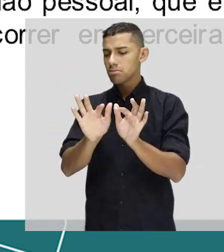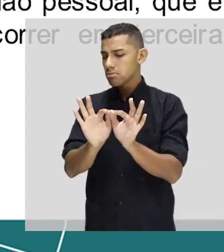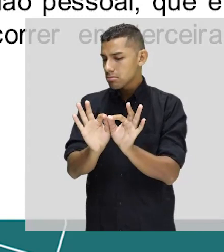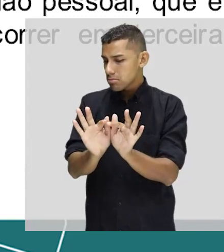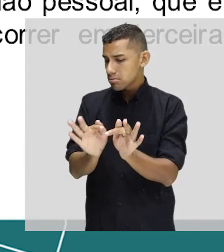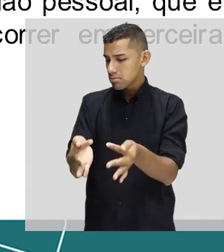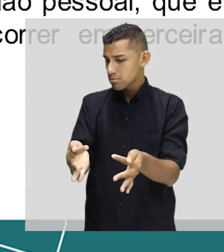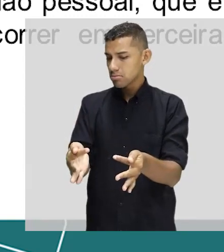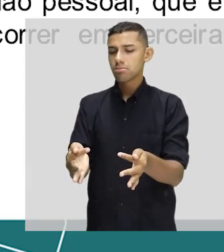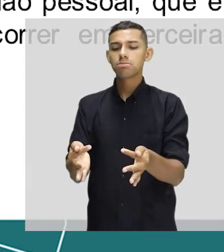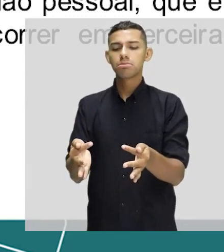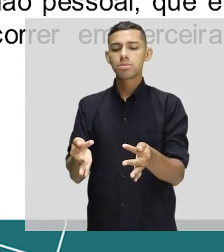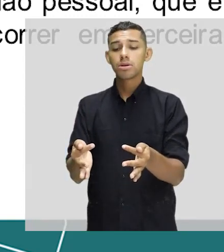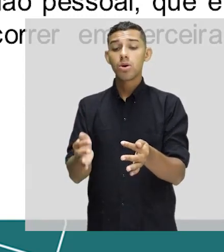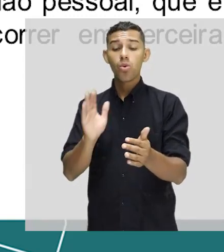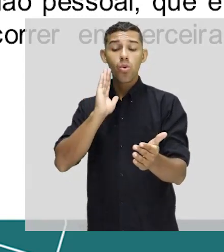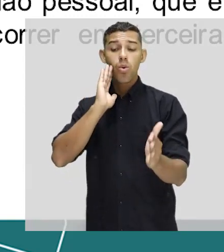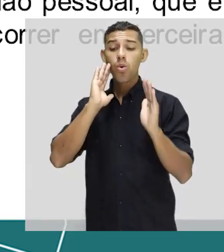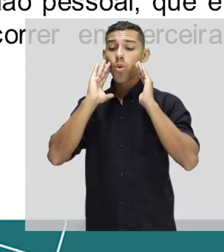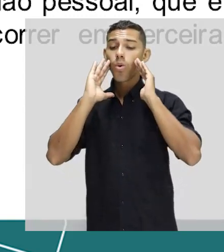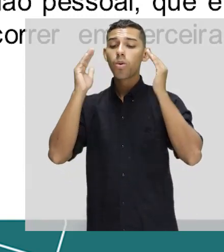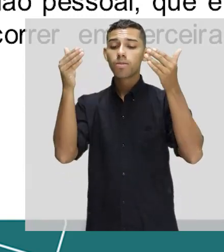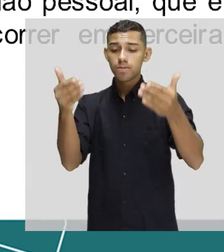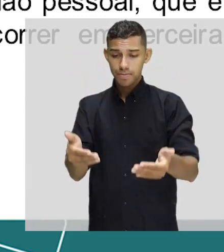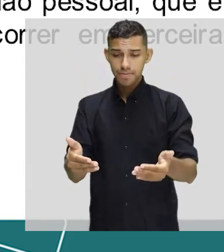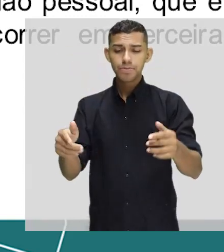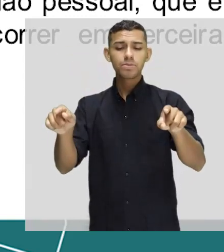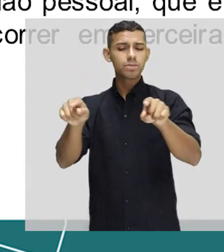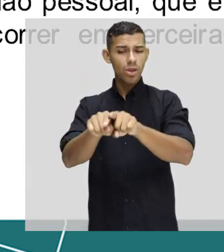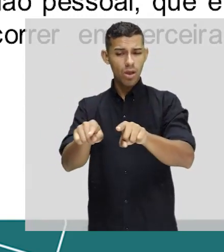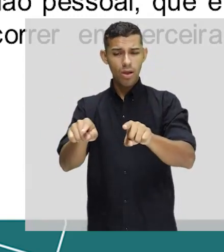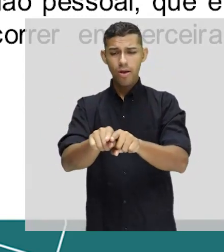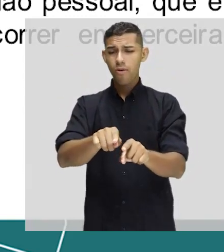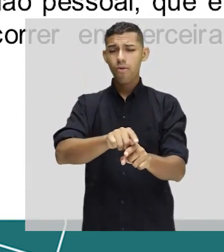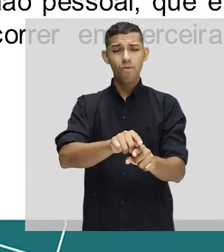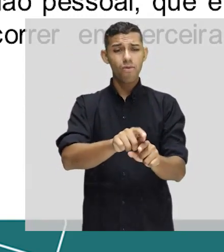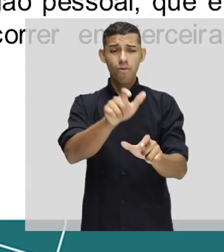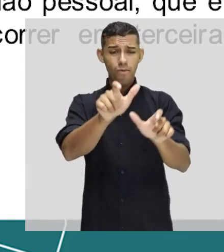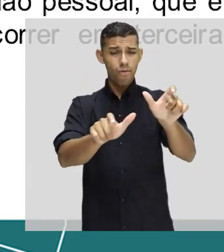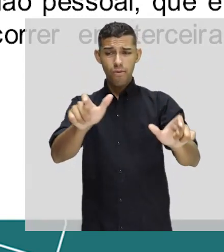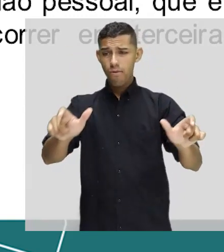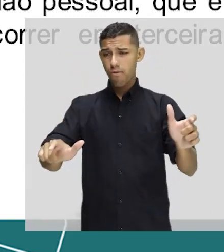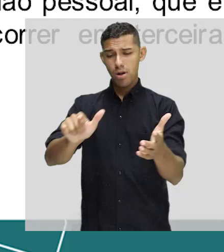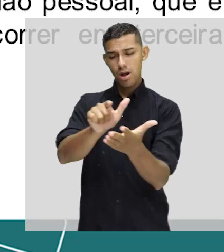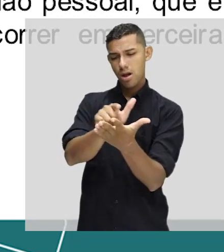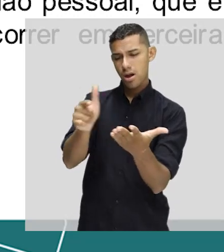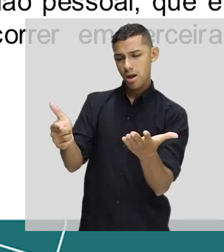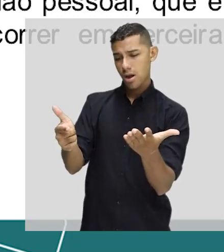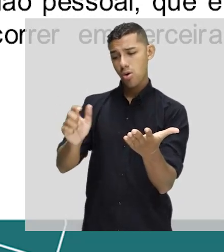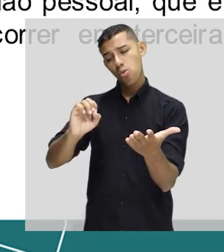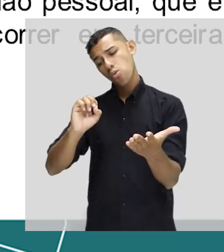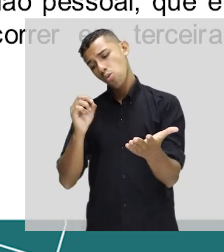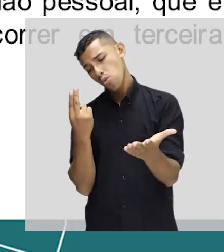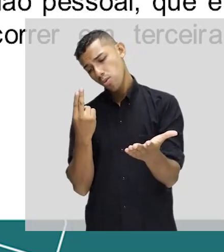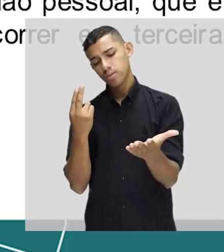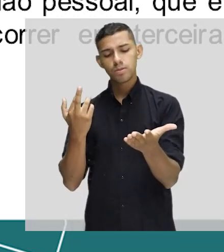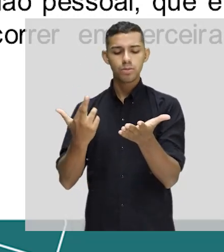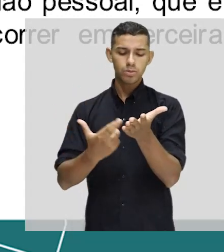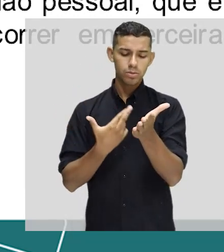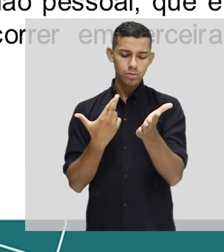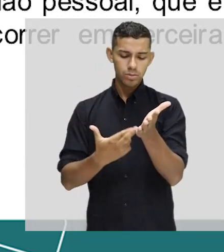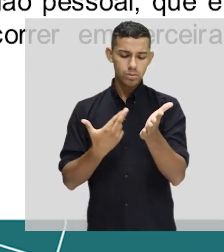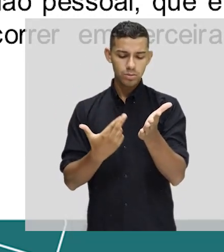rebuscamento. Uma vez que a intenção é atingir variados leitores de um jornal ou de uma revista. No geral, o texto é escrito em